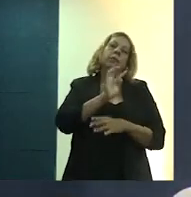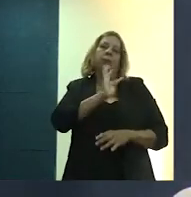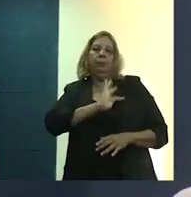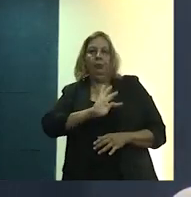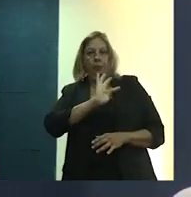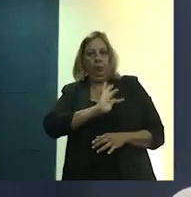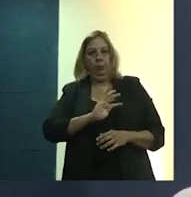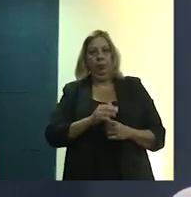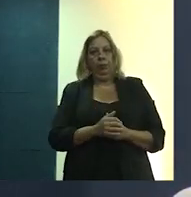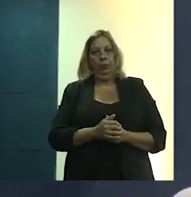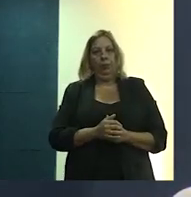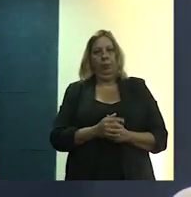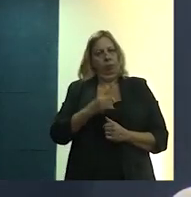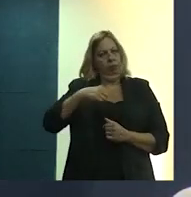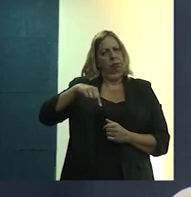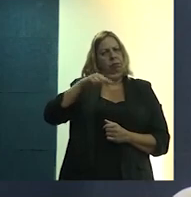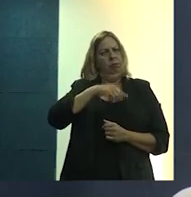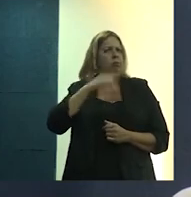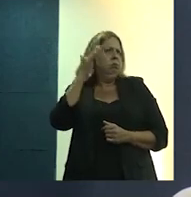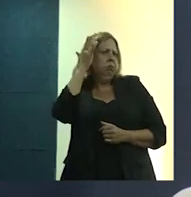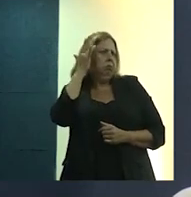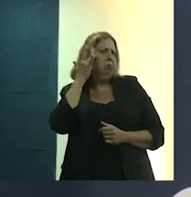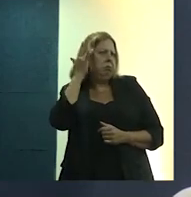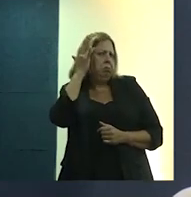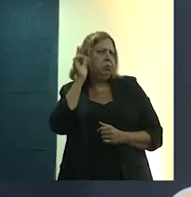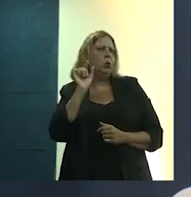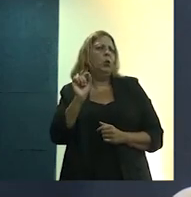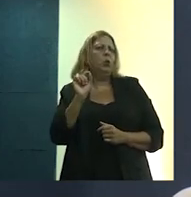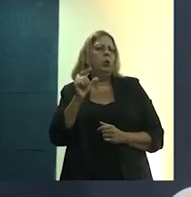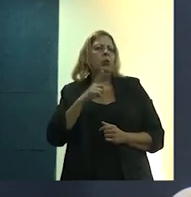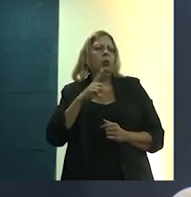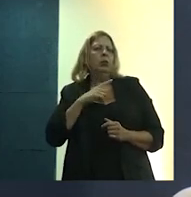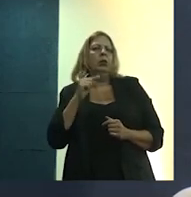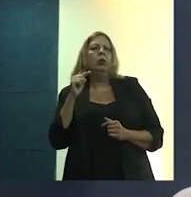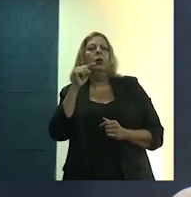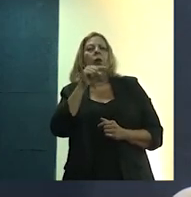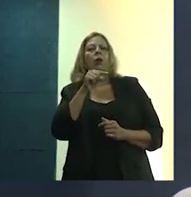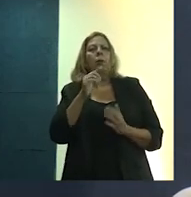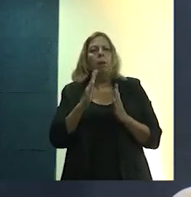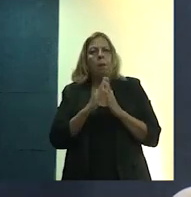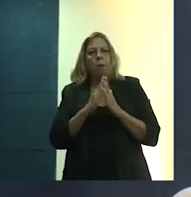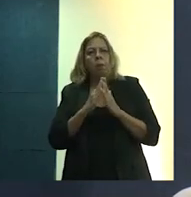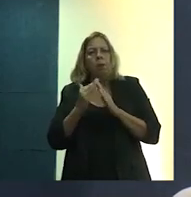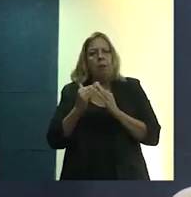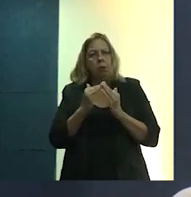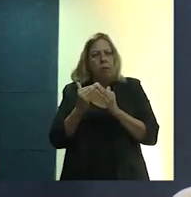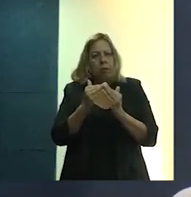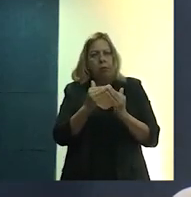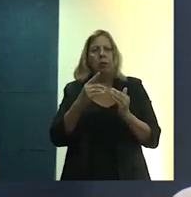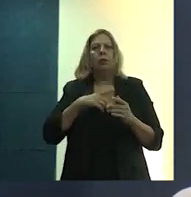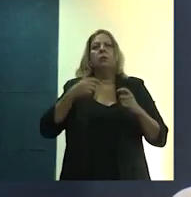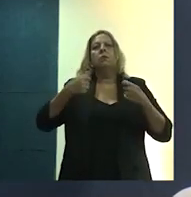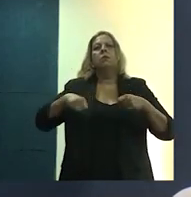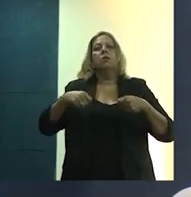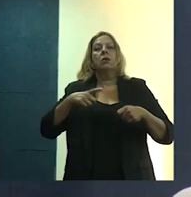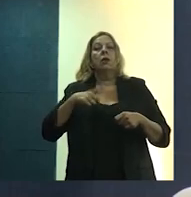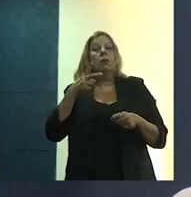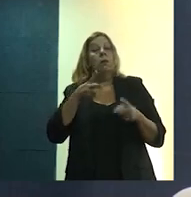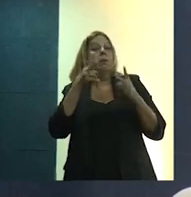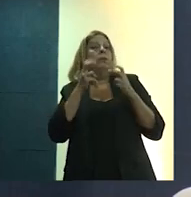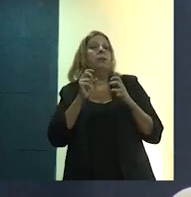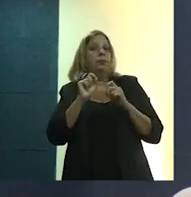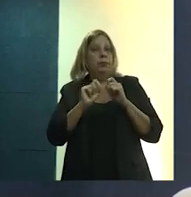então a gente acha que necessariamente nessa intervenção de Periferia a gente precisa